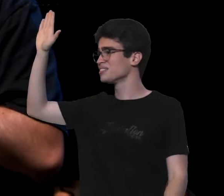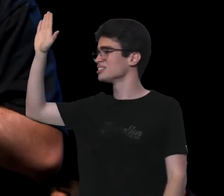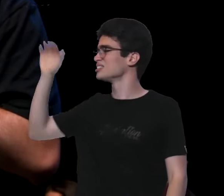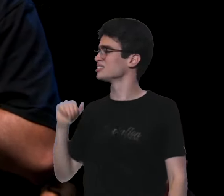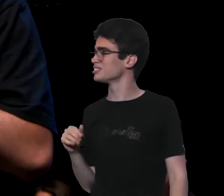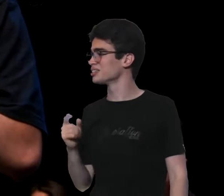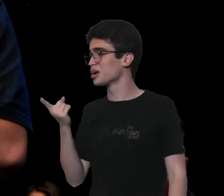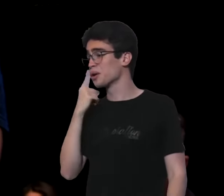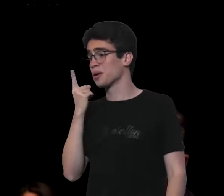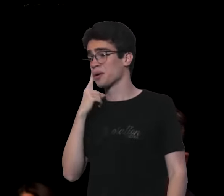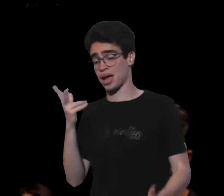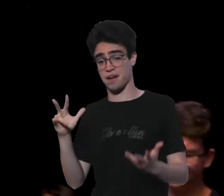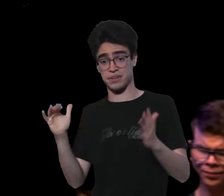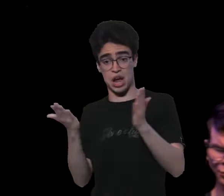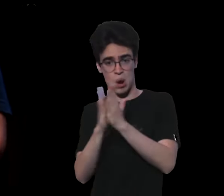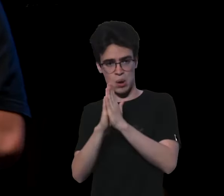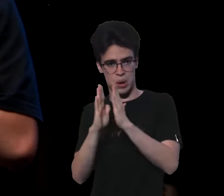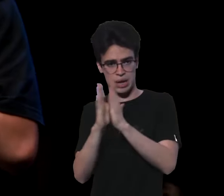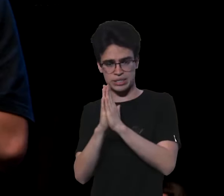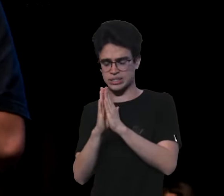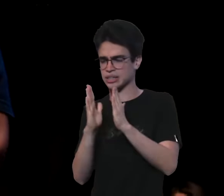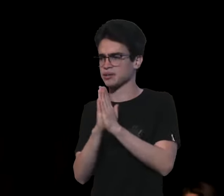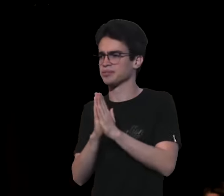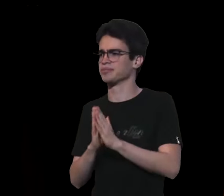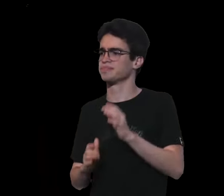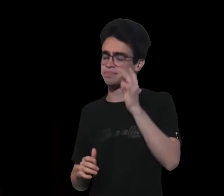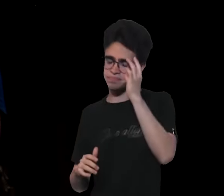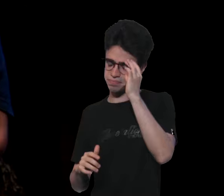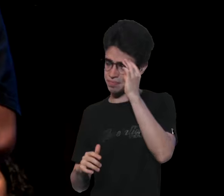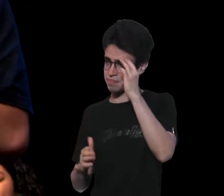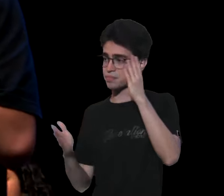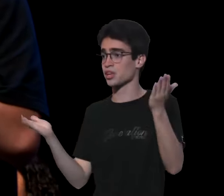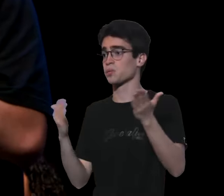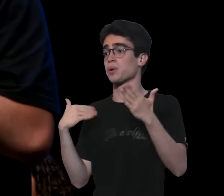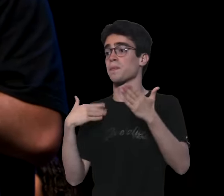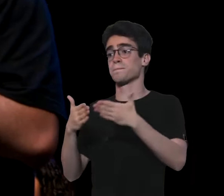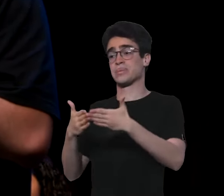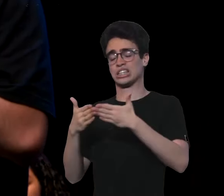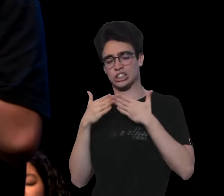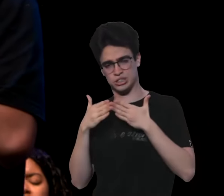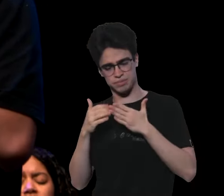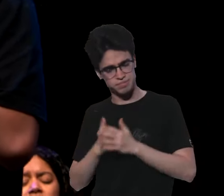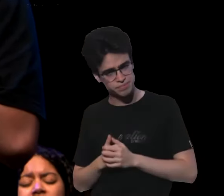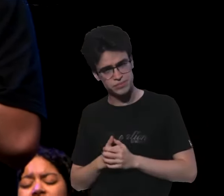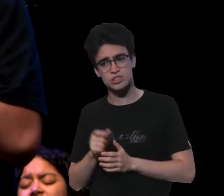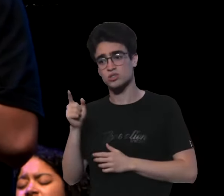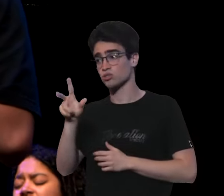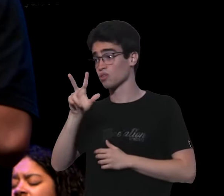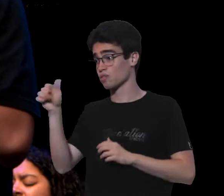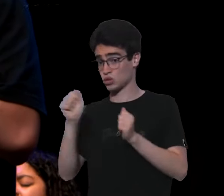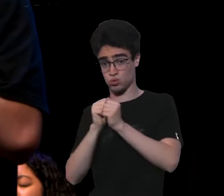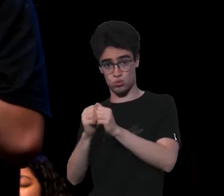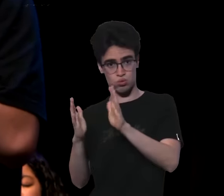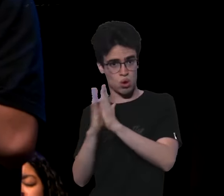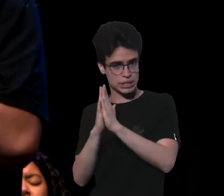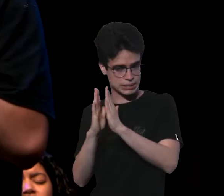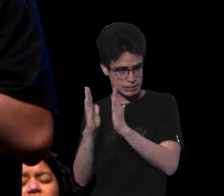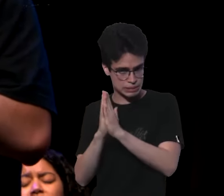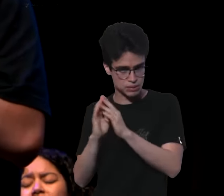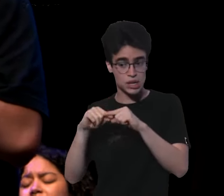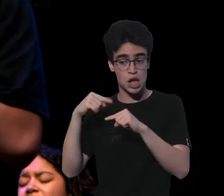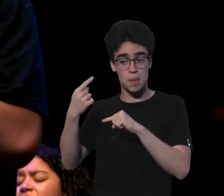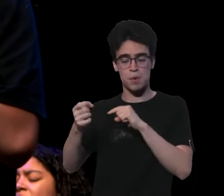fazer o seguinte, nós vamos orar juntos. E eu vou pedir algo para você. Você vai orar comigo, depois você vai